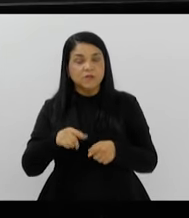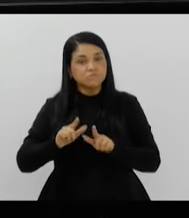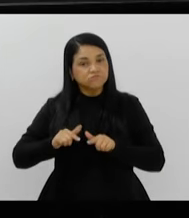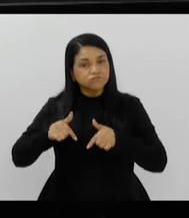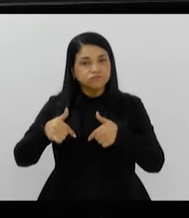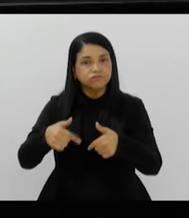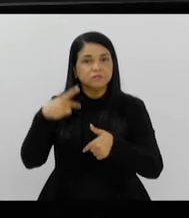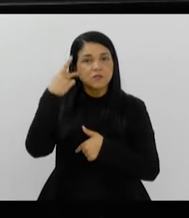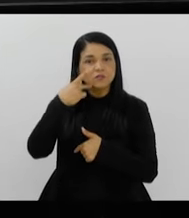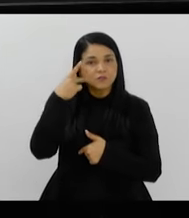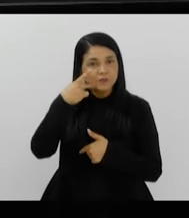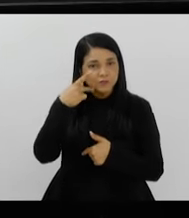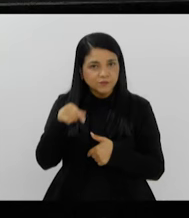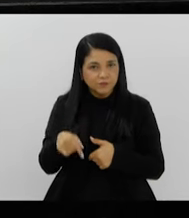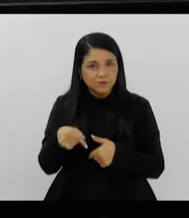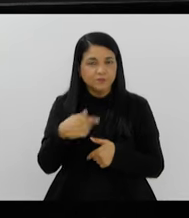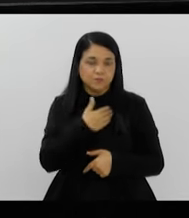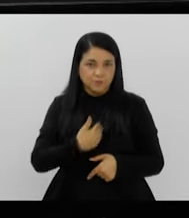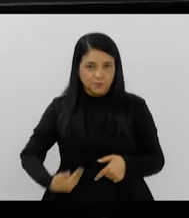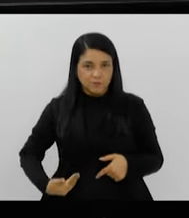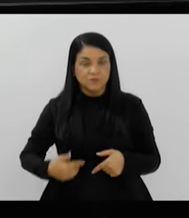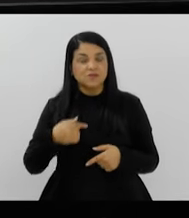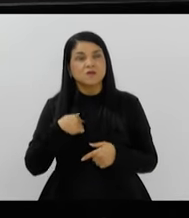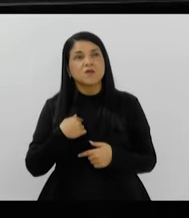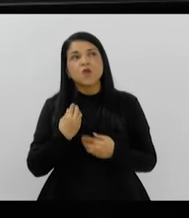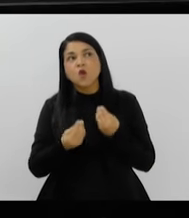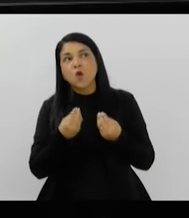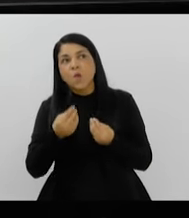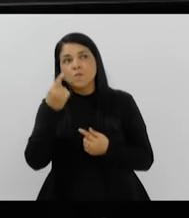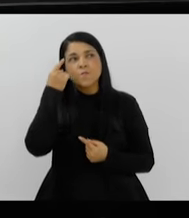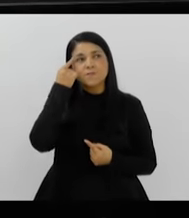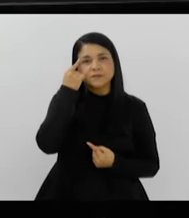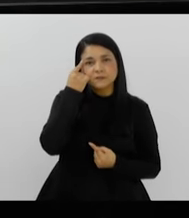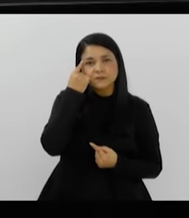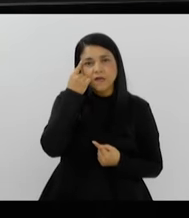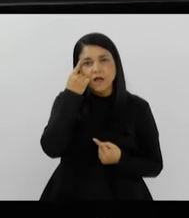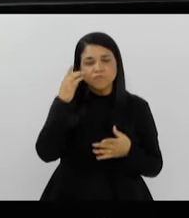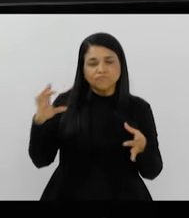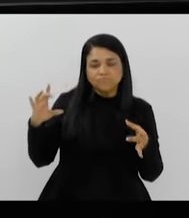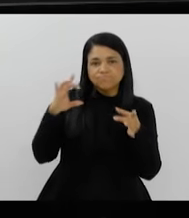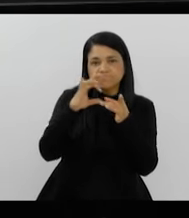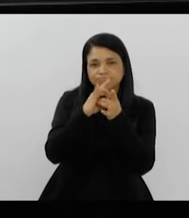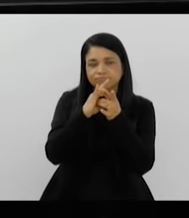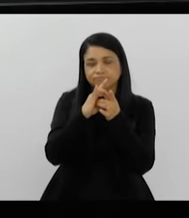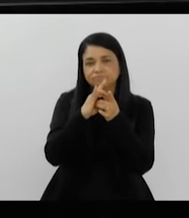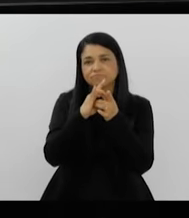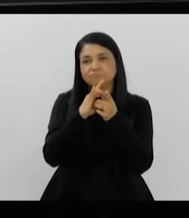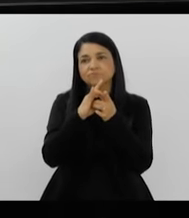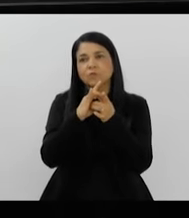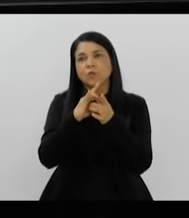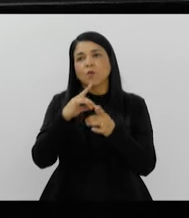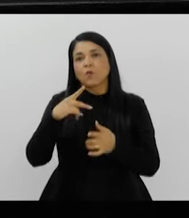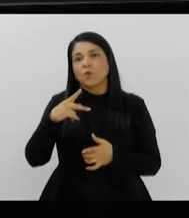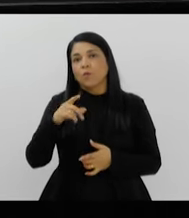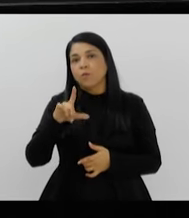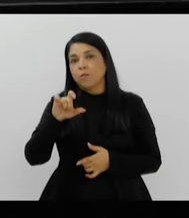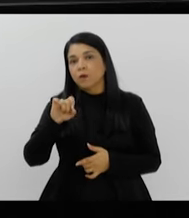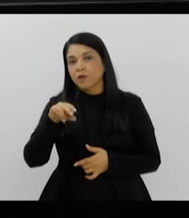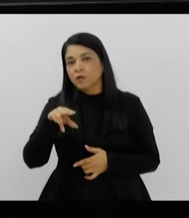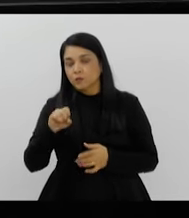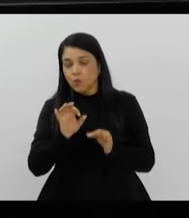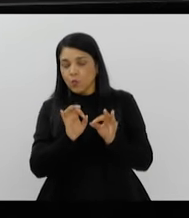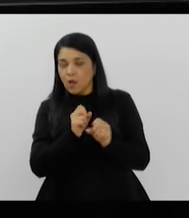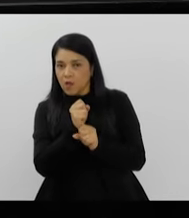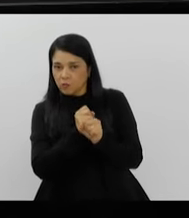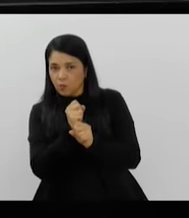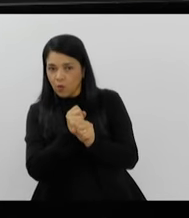públicas. E não há como não pensar em vincular o plano plurianual anual que vai